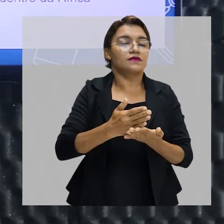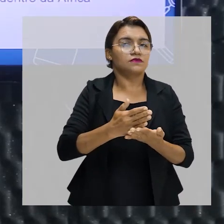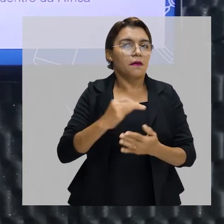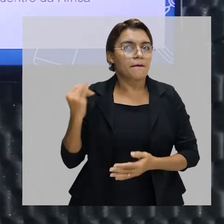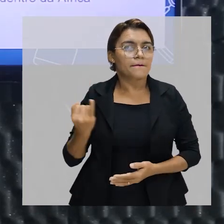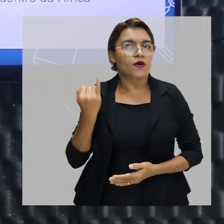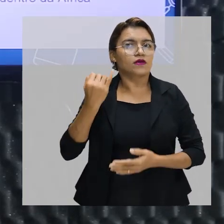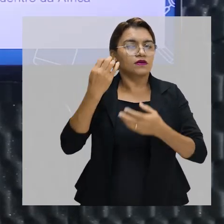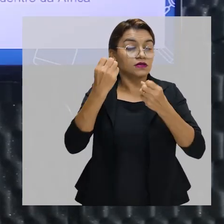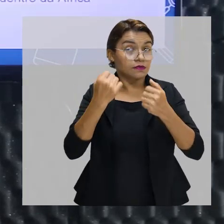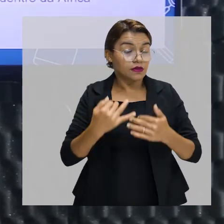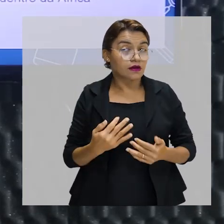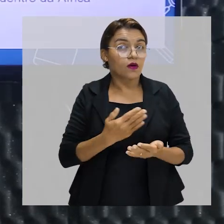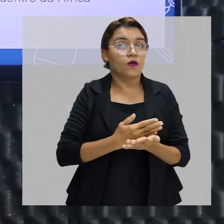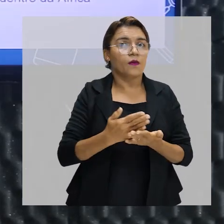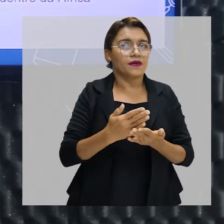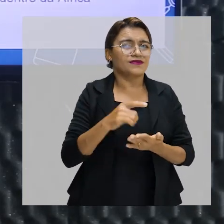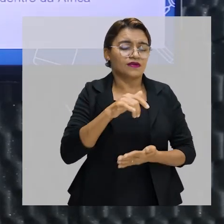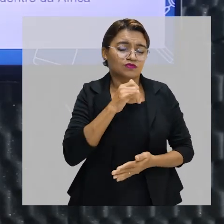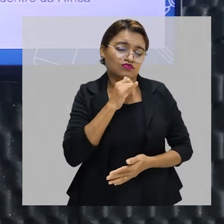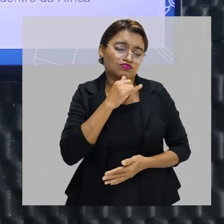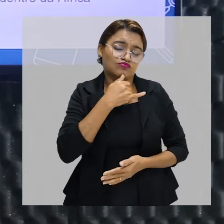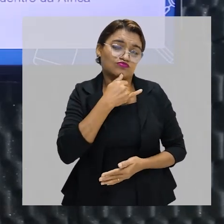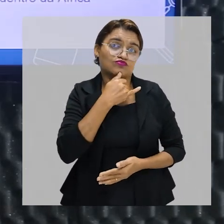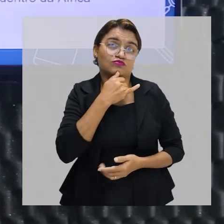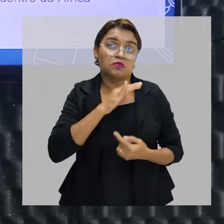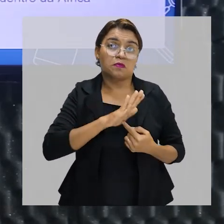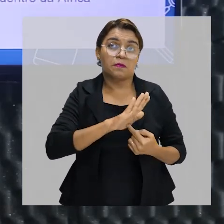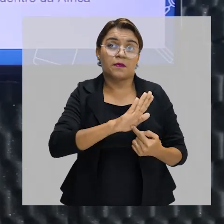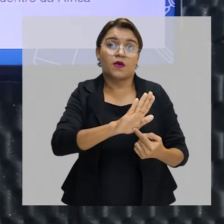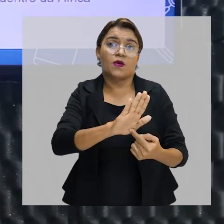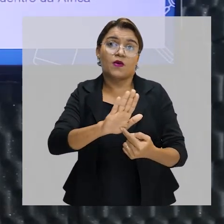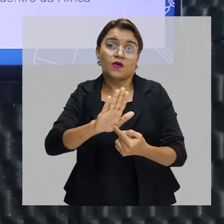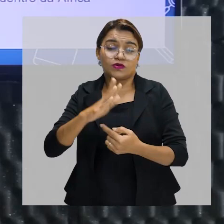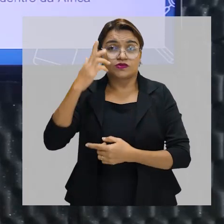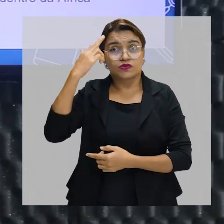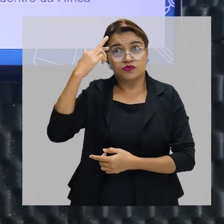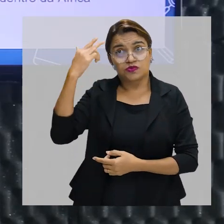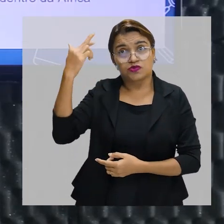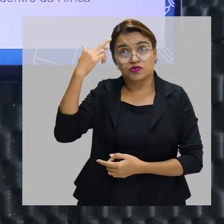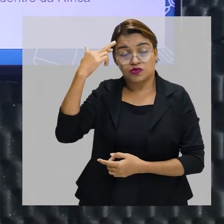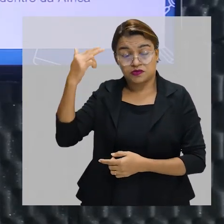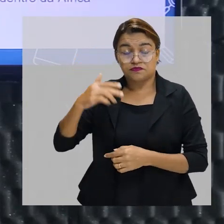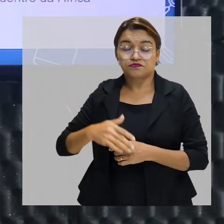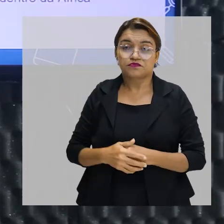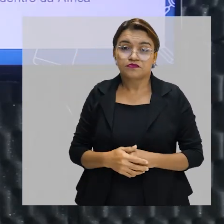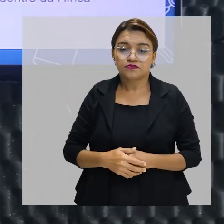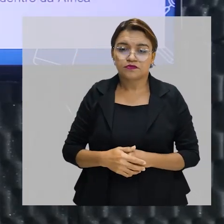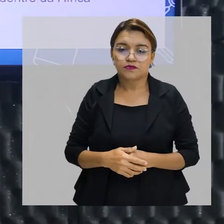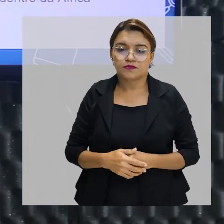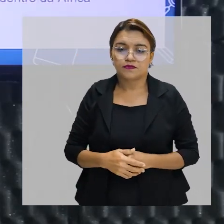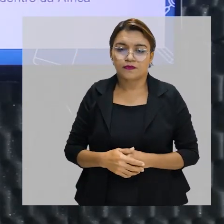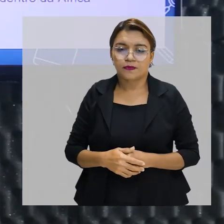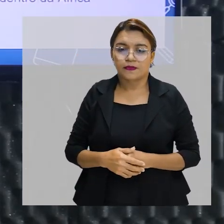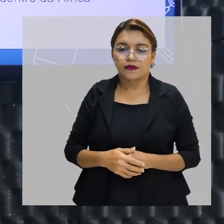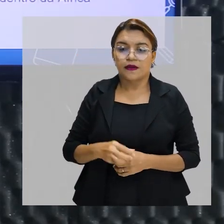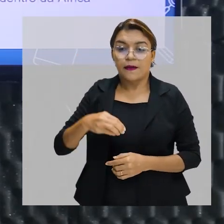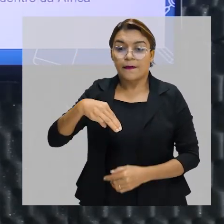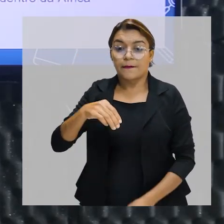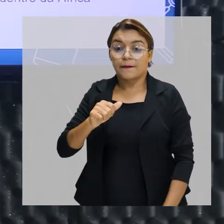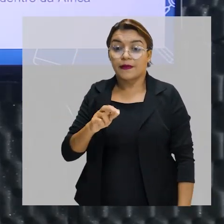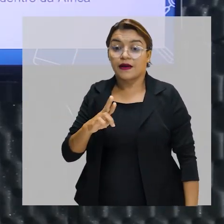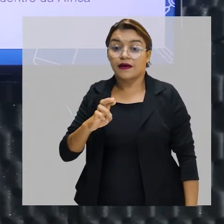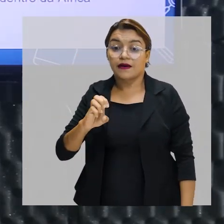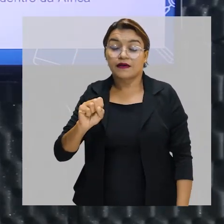início triste, que traz uma mancha para a nossa história. Quando ele fala aqui, ó, mares negreiros,